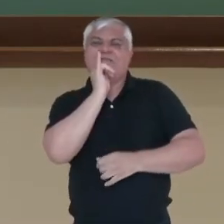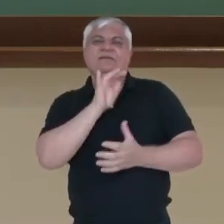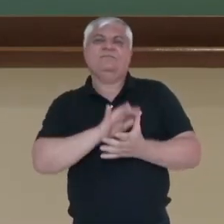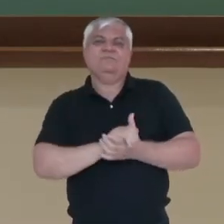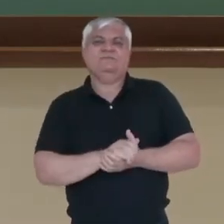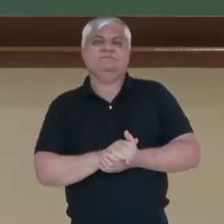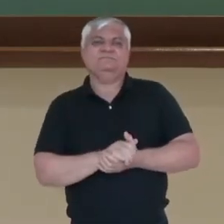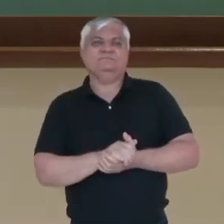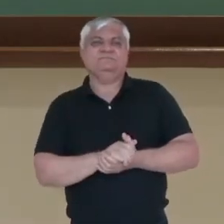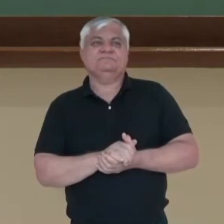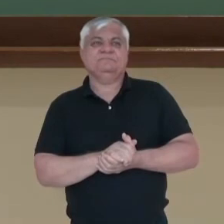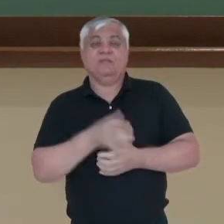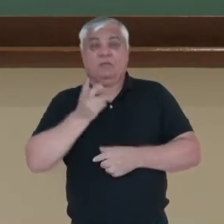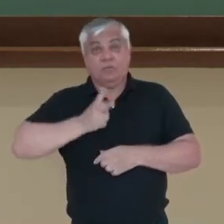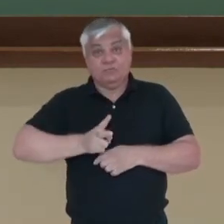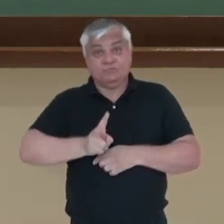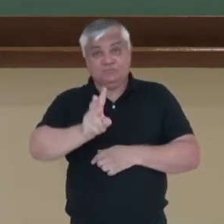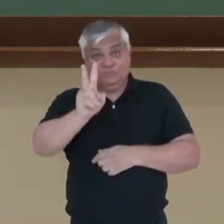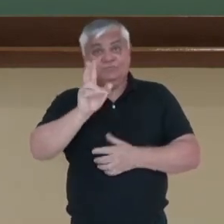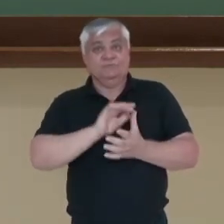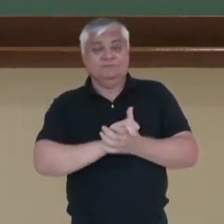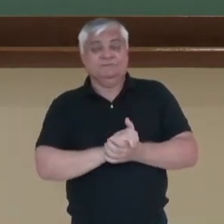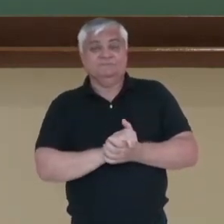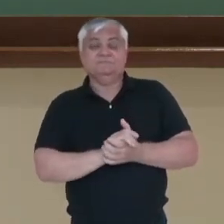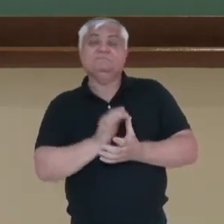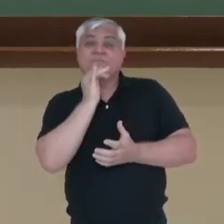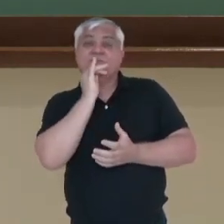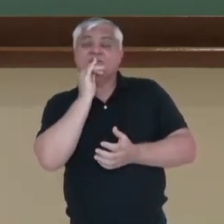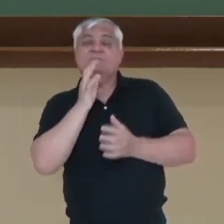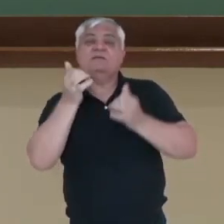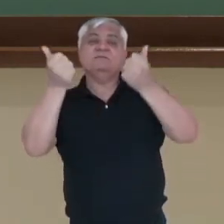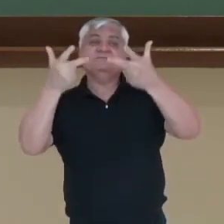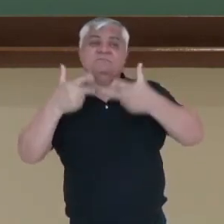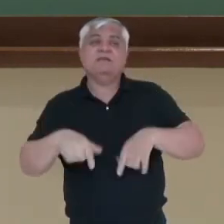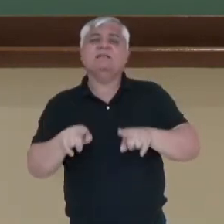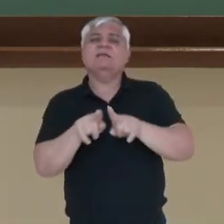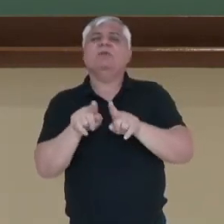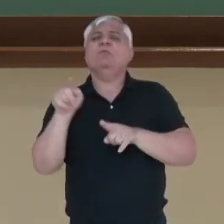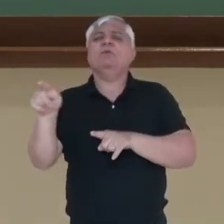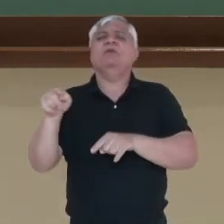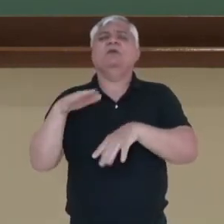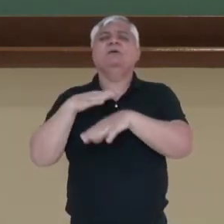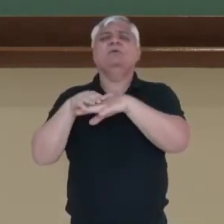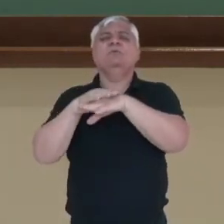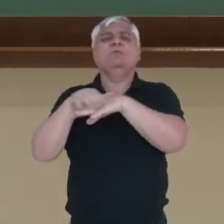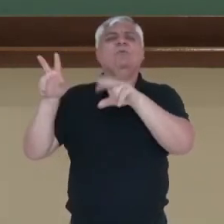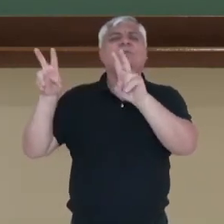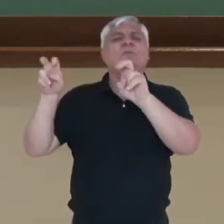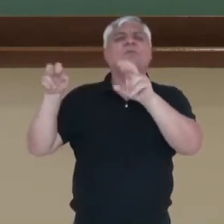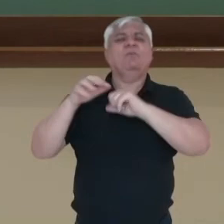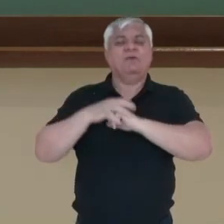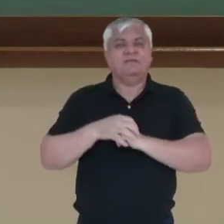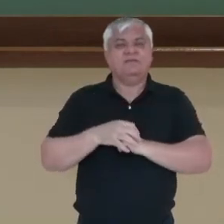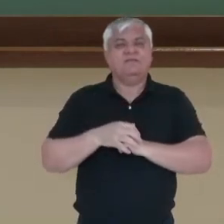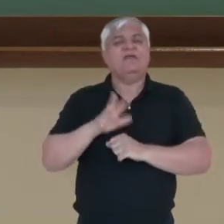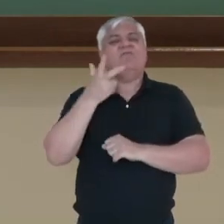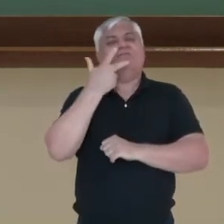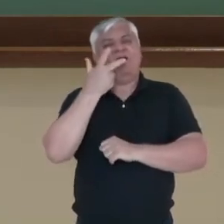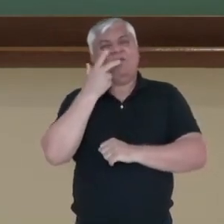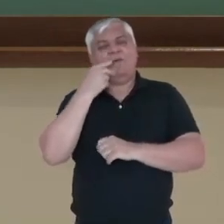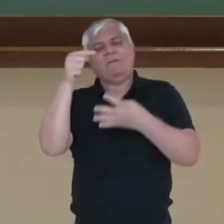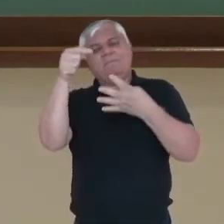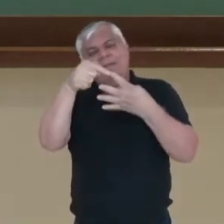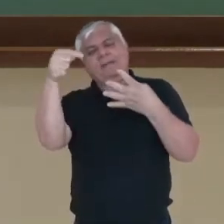exemplificação. E segue a carta quando ele exemplifica sobre o que foi falado. Então, ele cita dados,